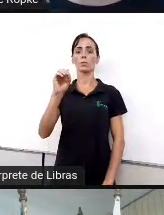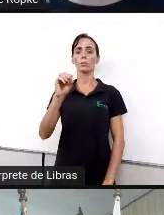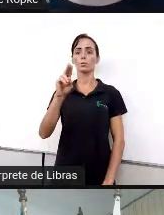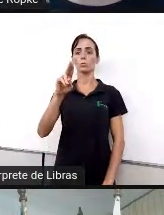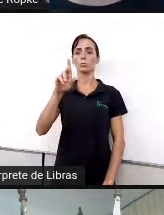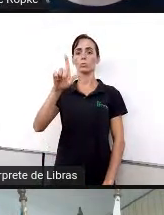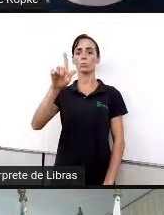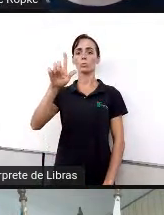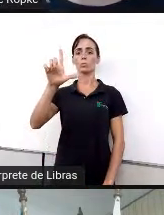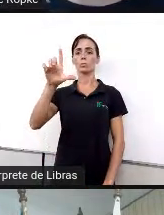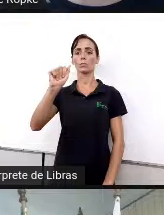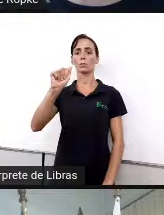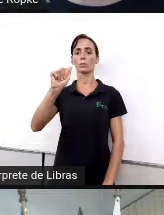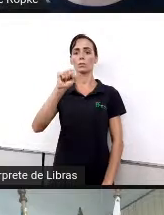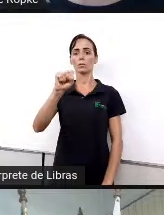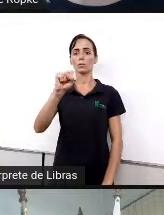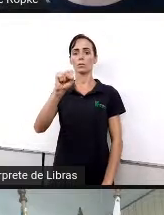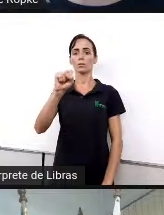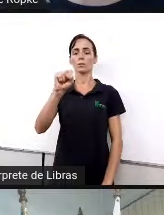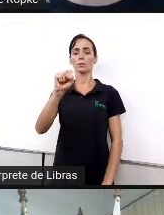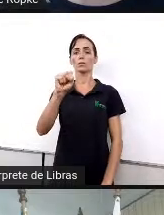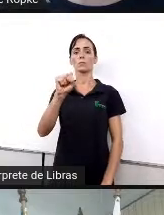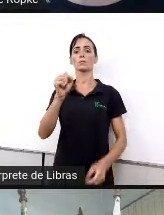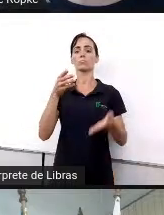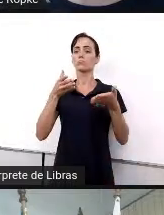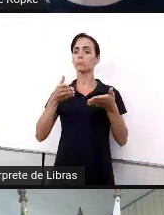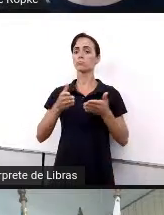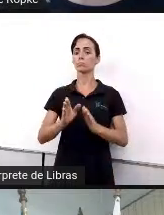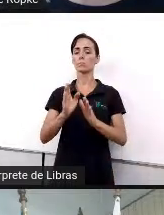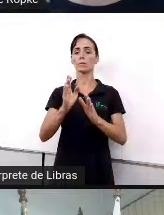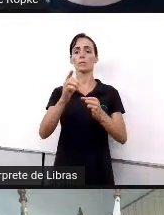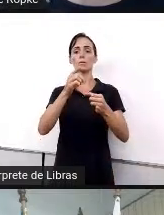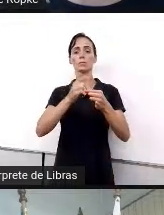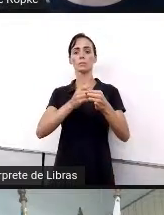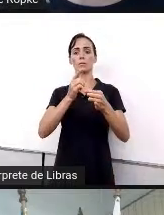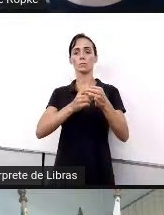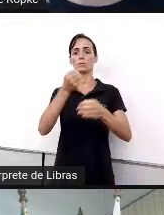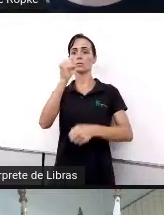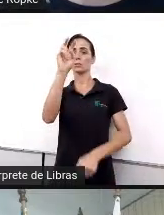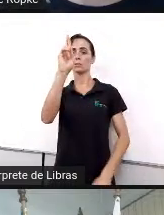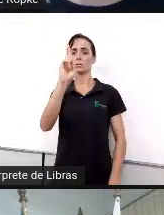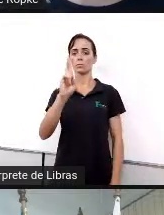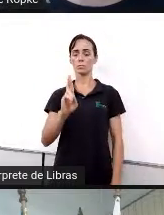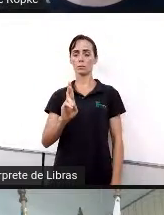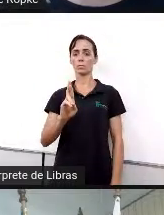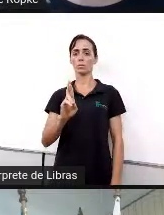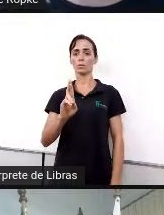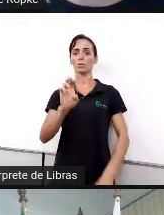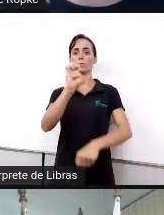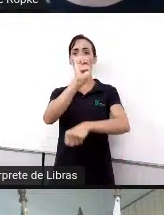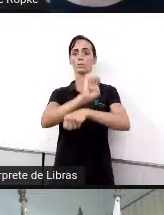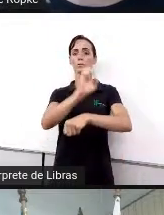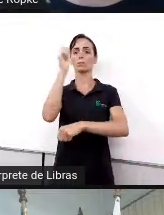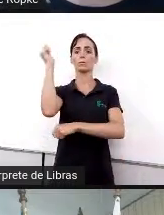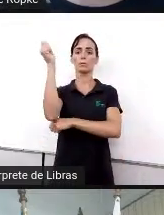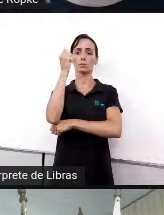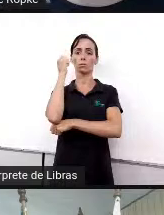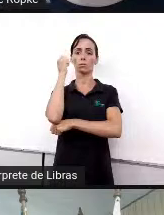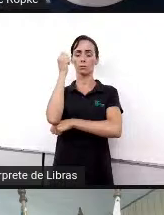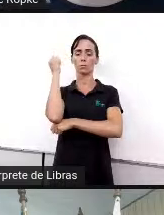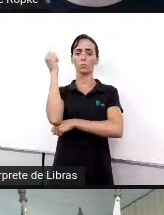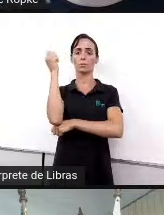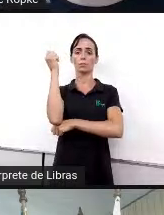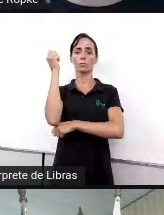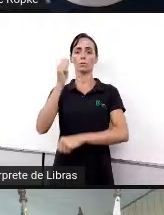Douglas Fernando Roque, natural da cidade de Santa Rosa, estado do Rio Grande do Sul.